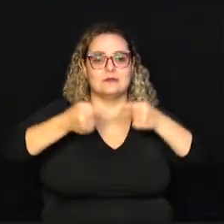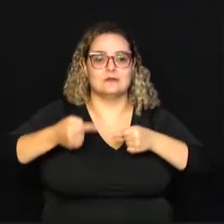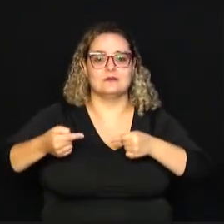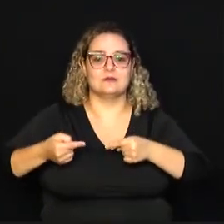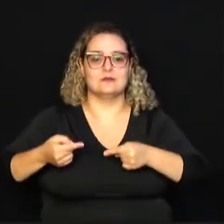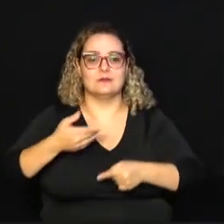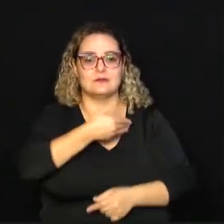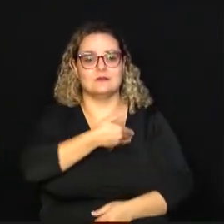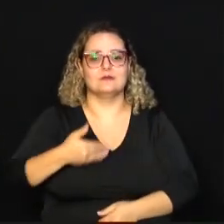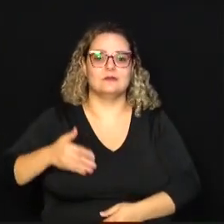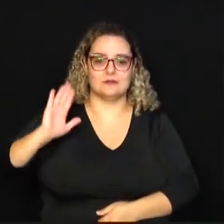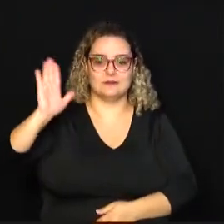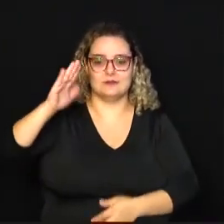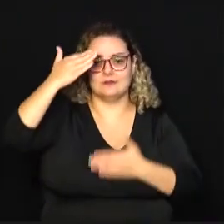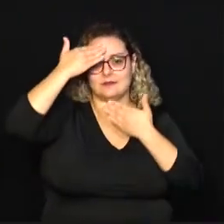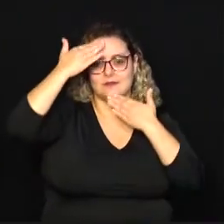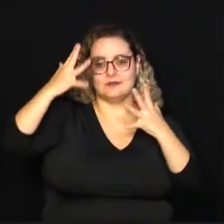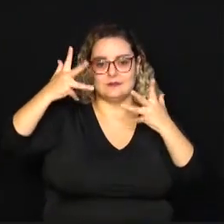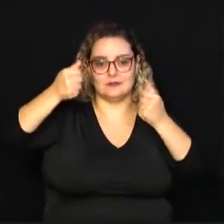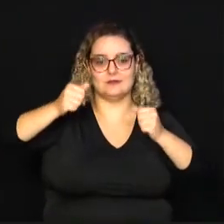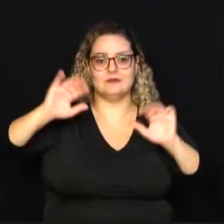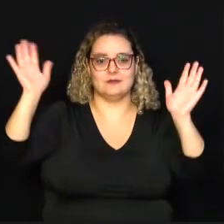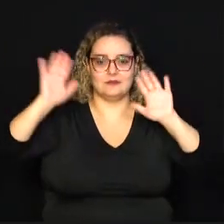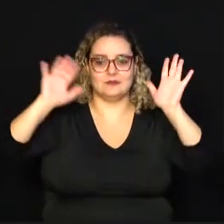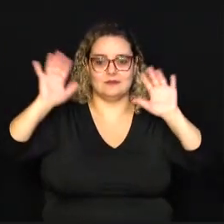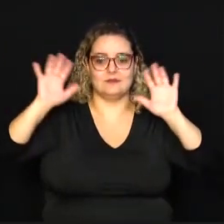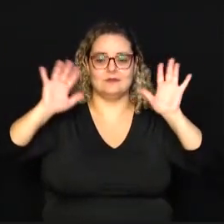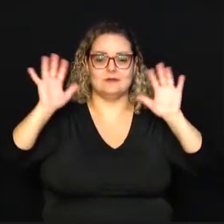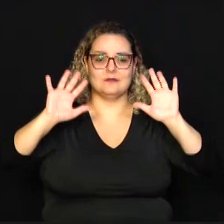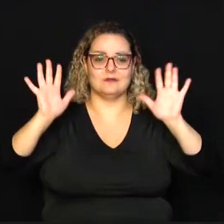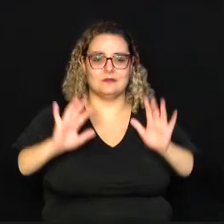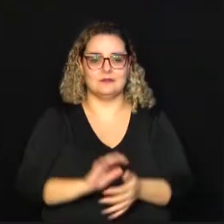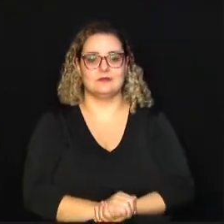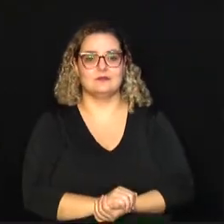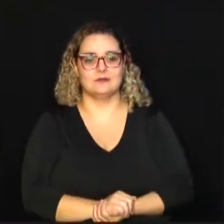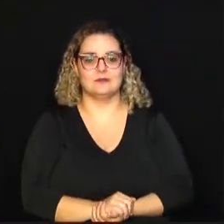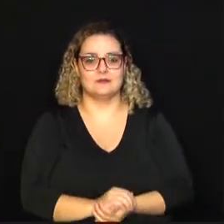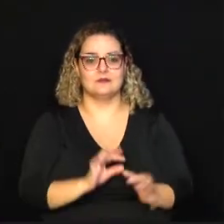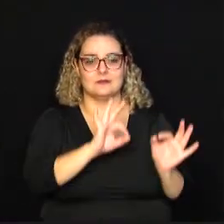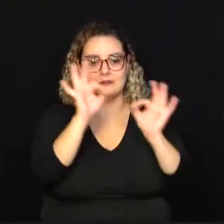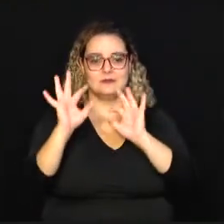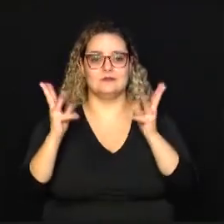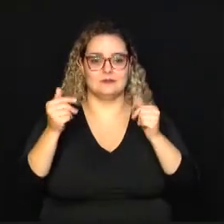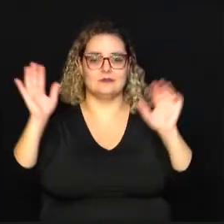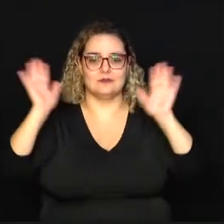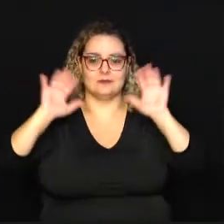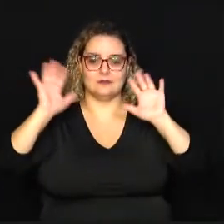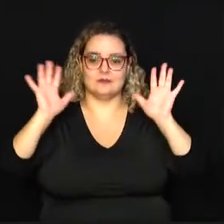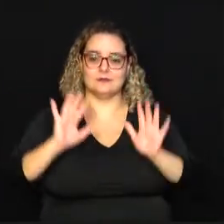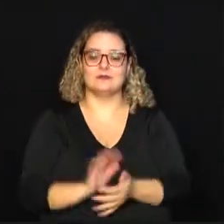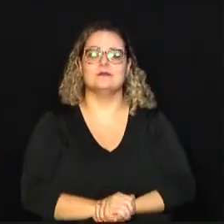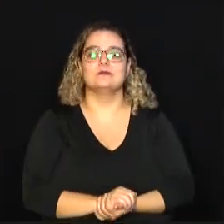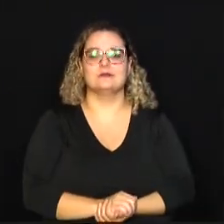nosso. Valeu, Pedro. Valeu, Carminha. Valeu, telespectadores aí. Tchau, pessoal.